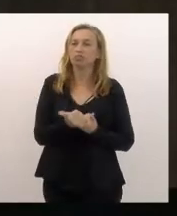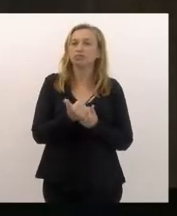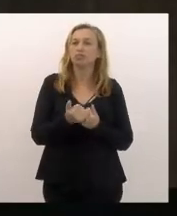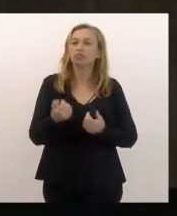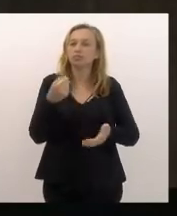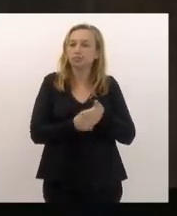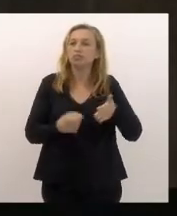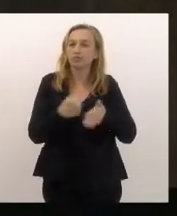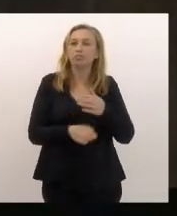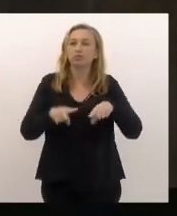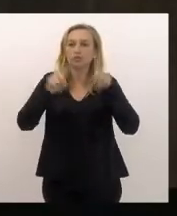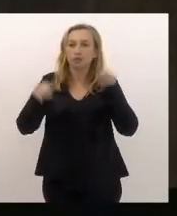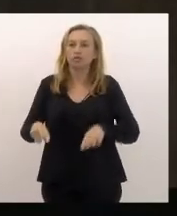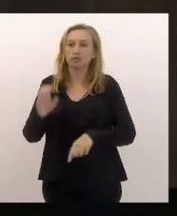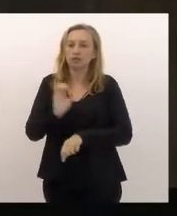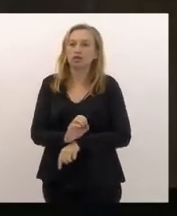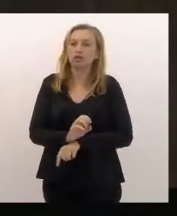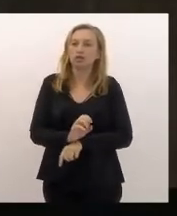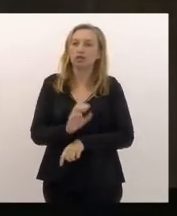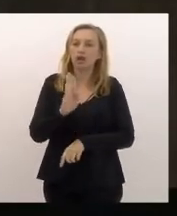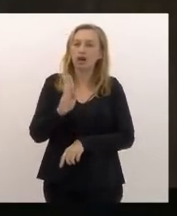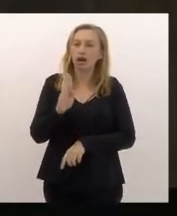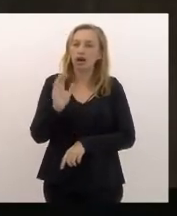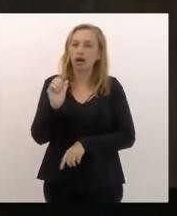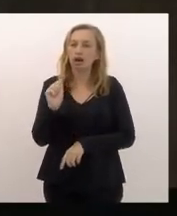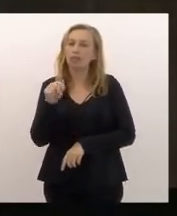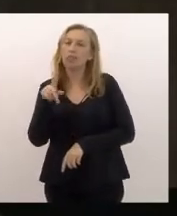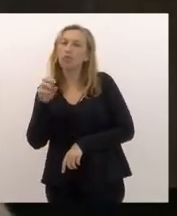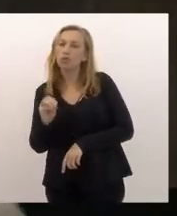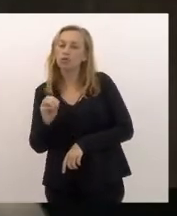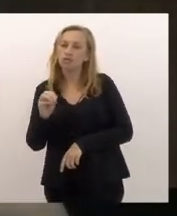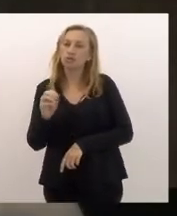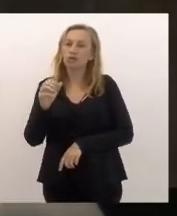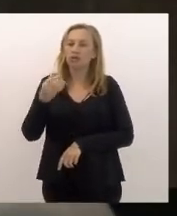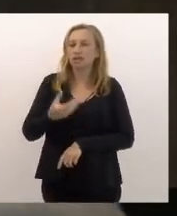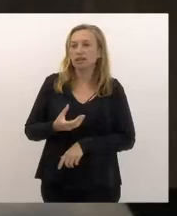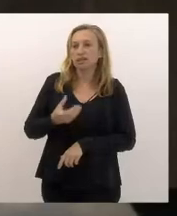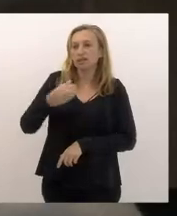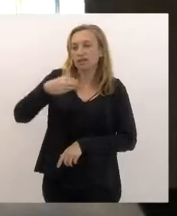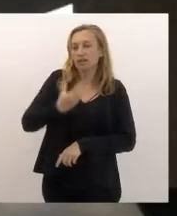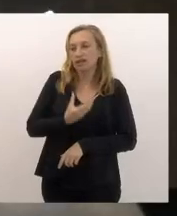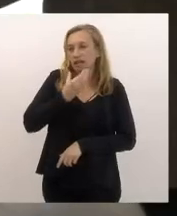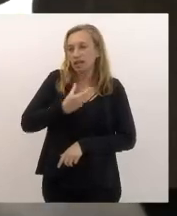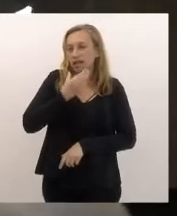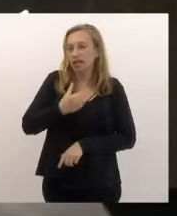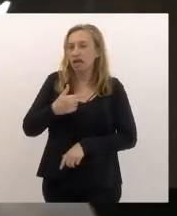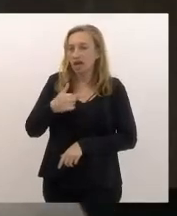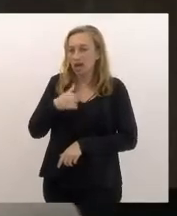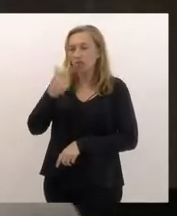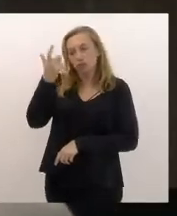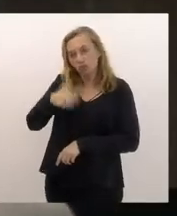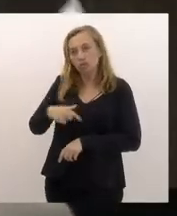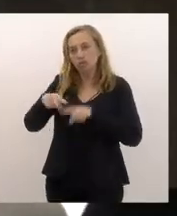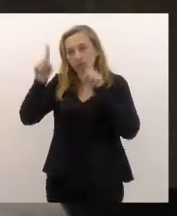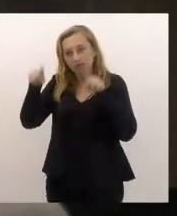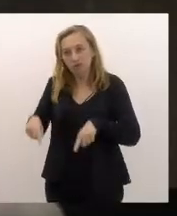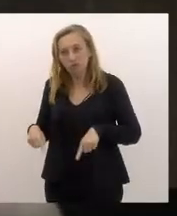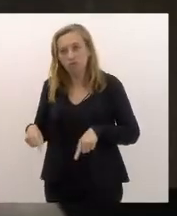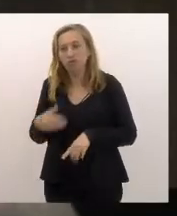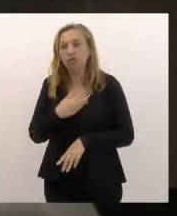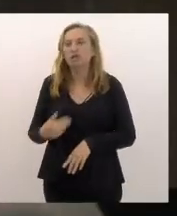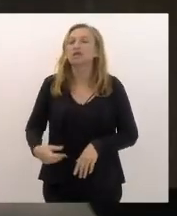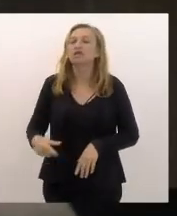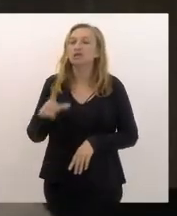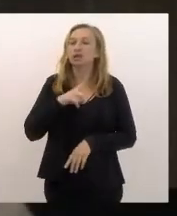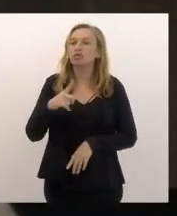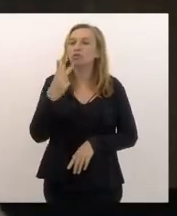servidores estaduais pelo abono natalino. Eu sou também servidor estadual, estou de licença sem vencimento, tenho duas